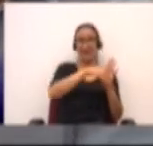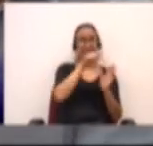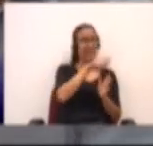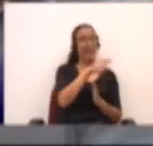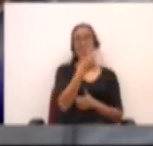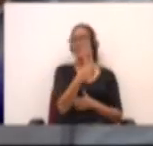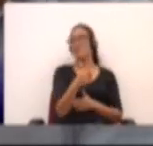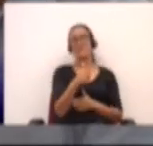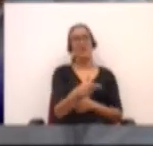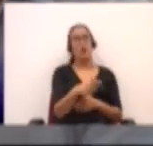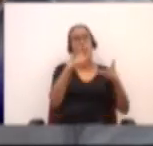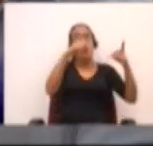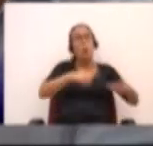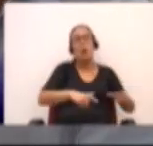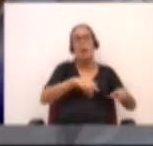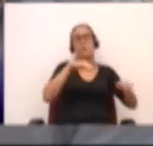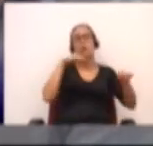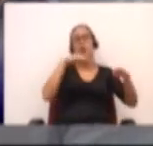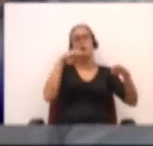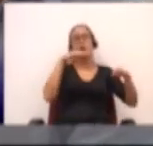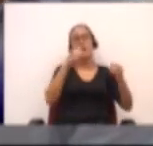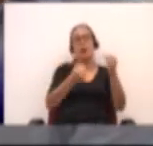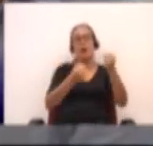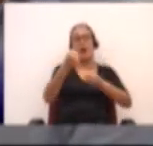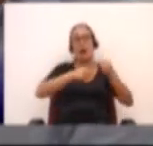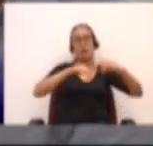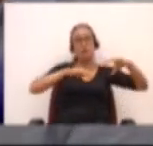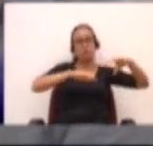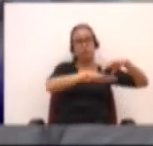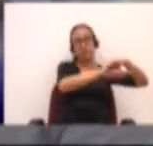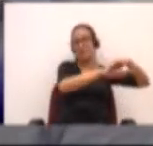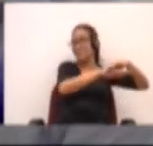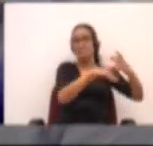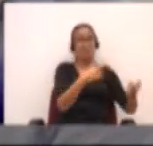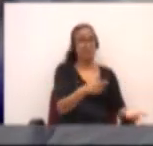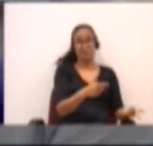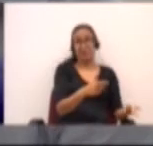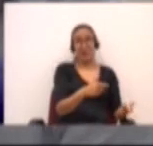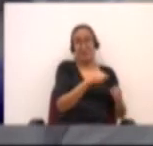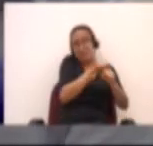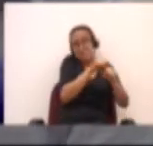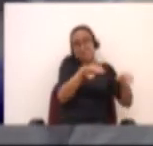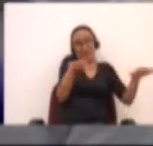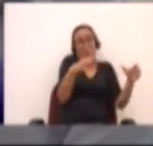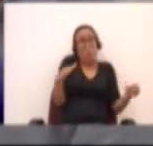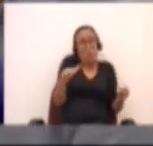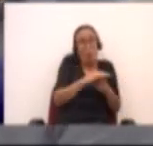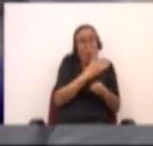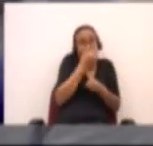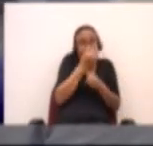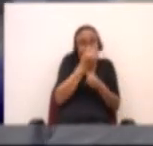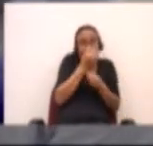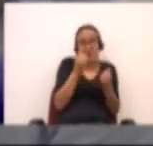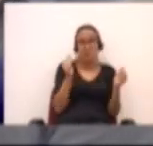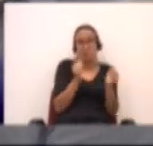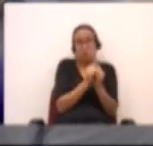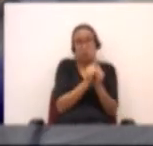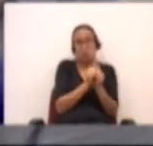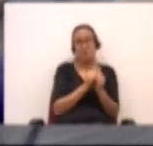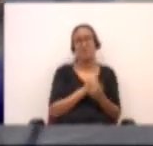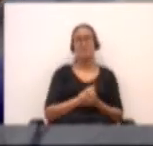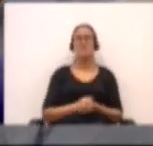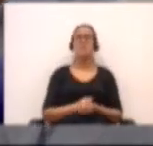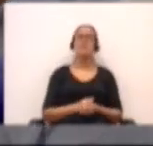O ponto final do trem regional, do trem proposto pelo governo do Estado, precisa necessariamente estar